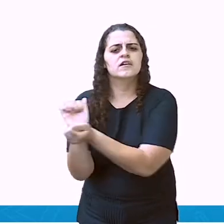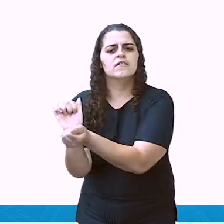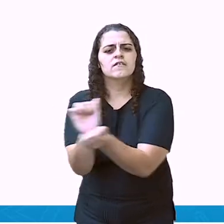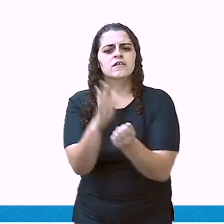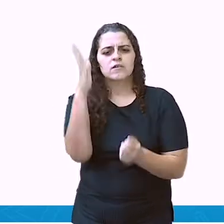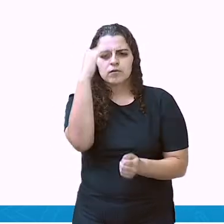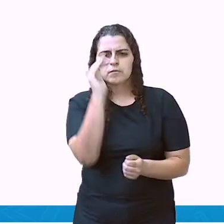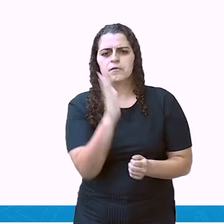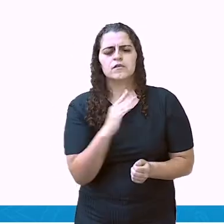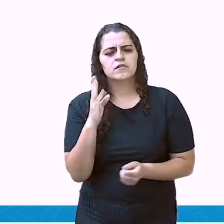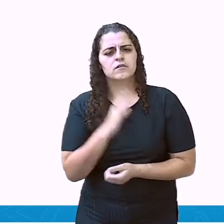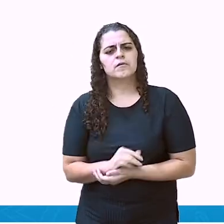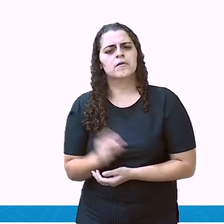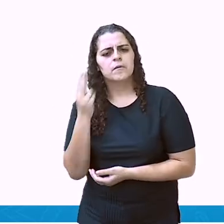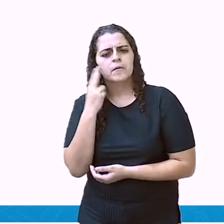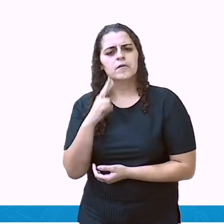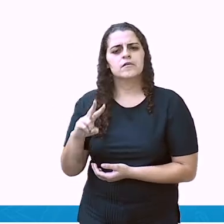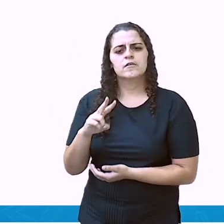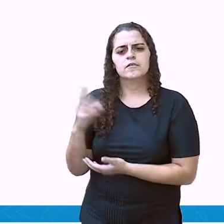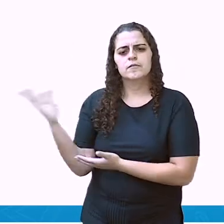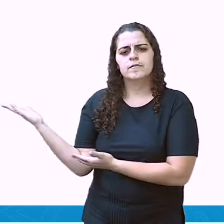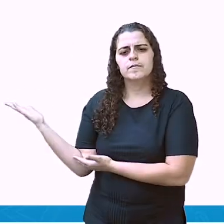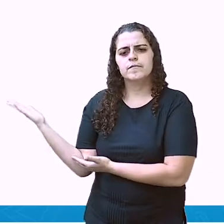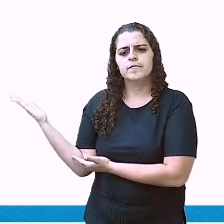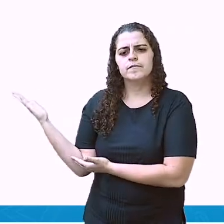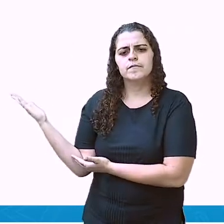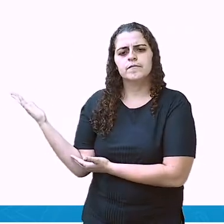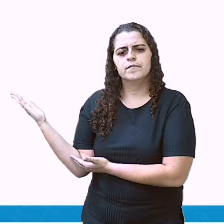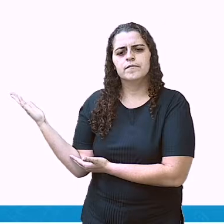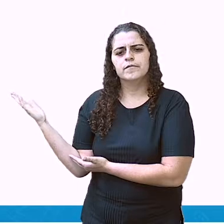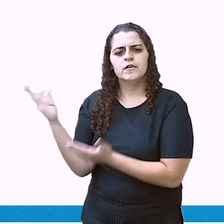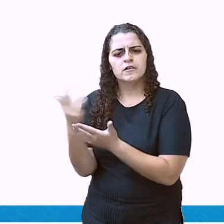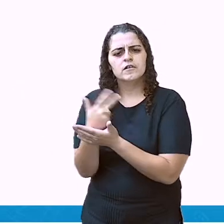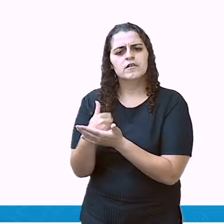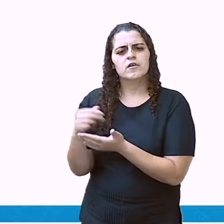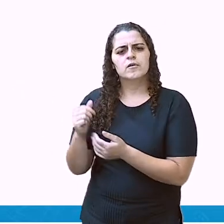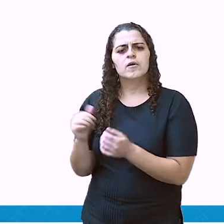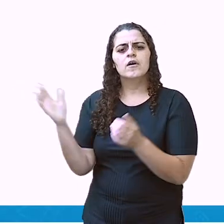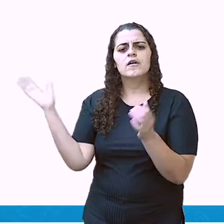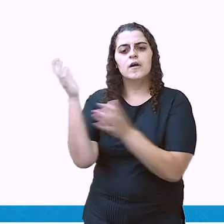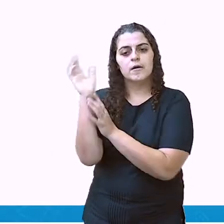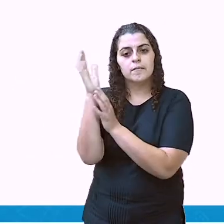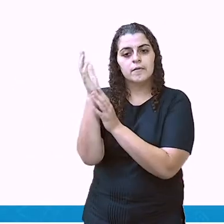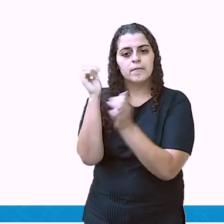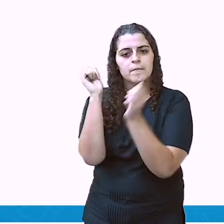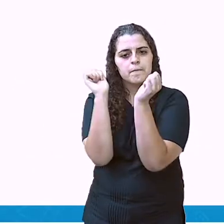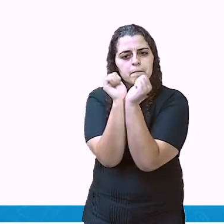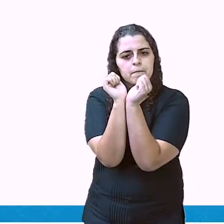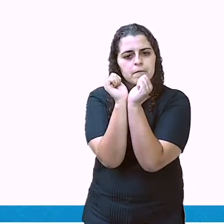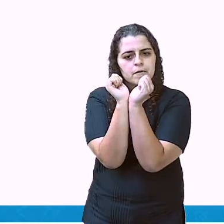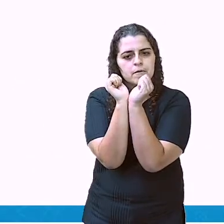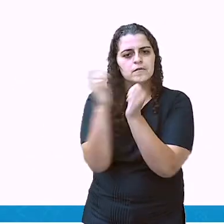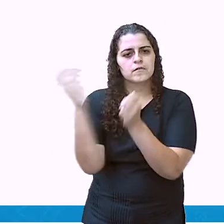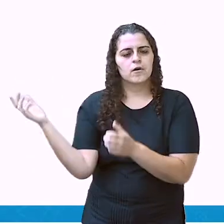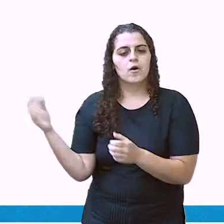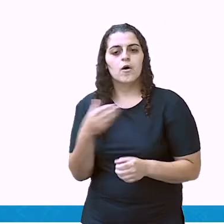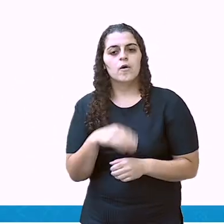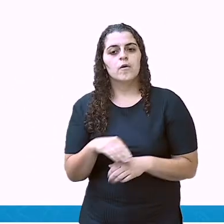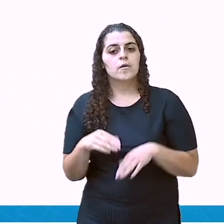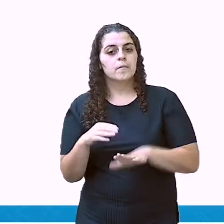Brasil. Prestem atenção nesse desenho. Olha essa mão. Olha esse